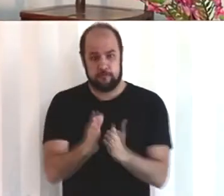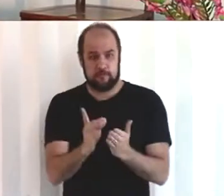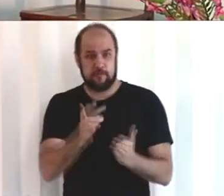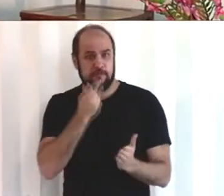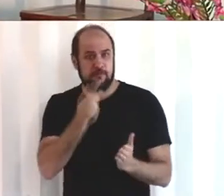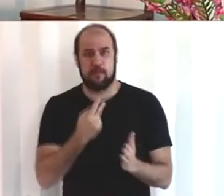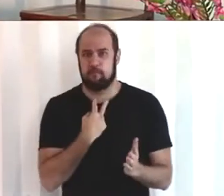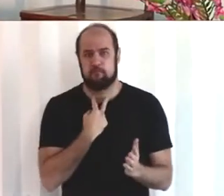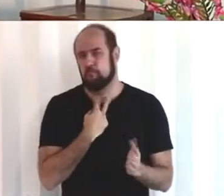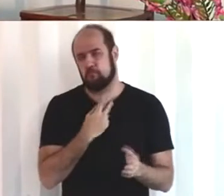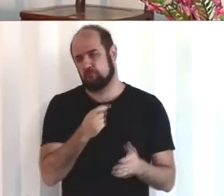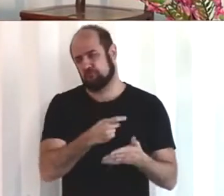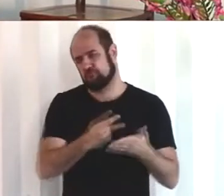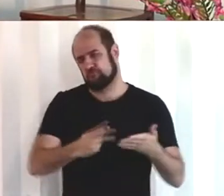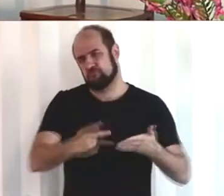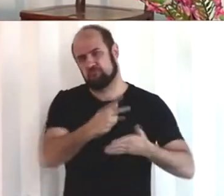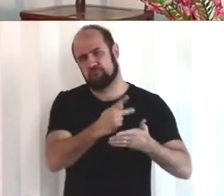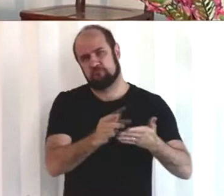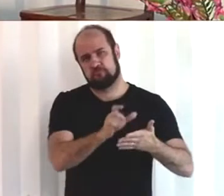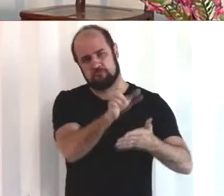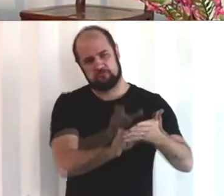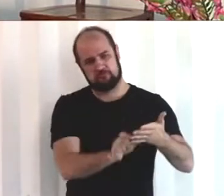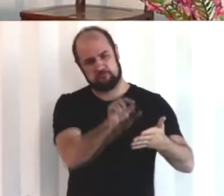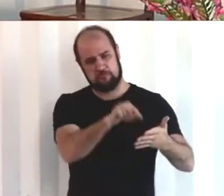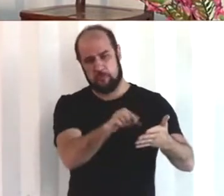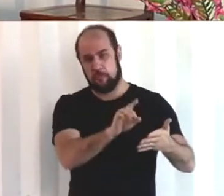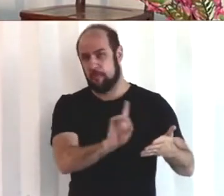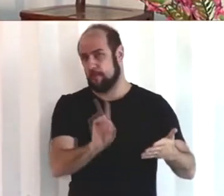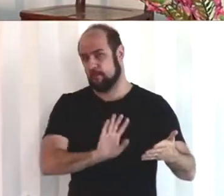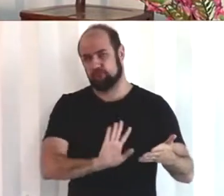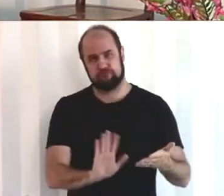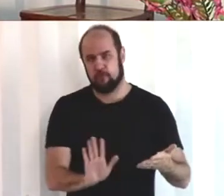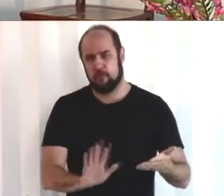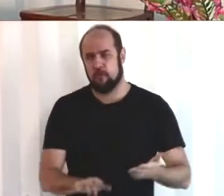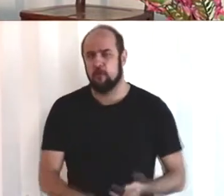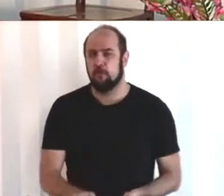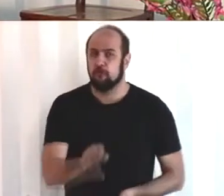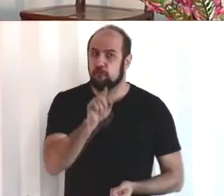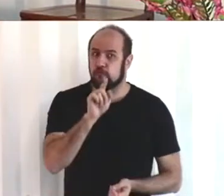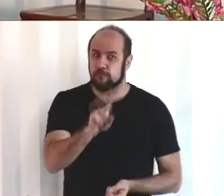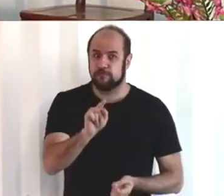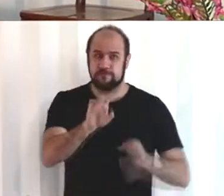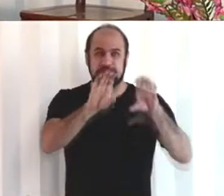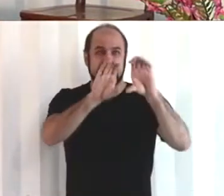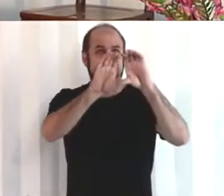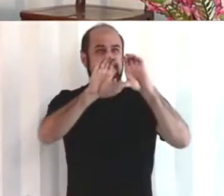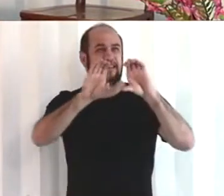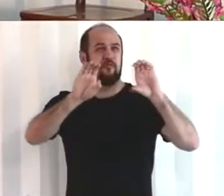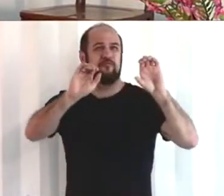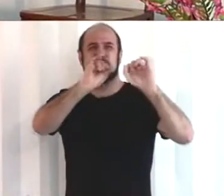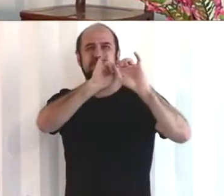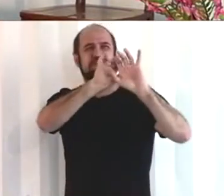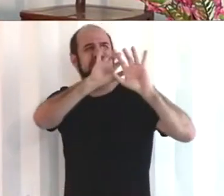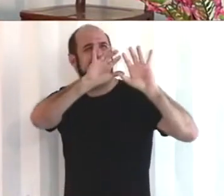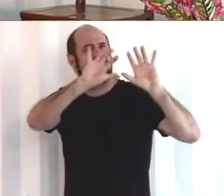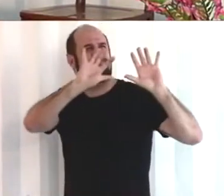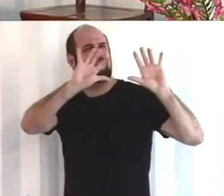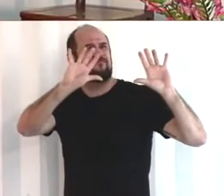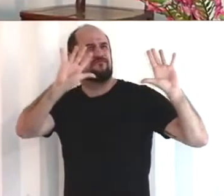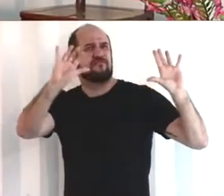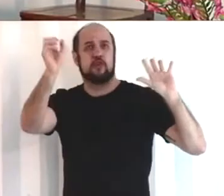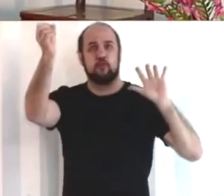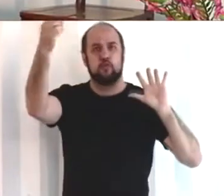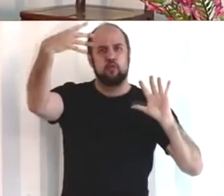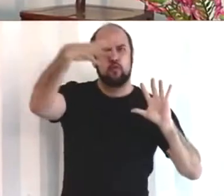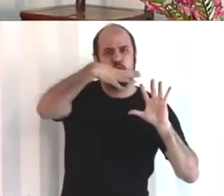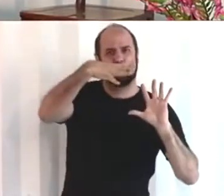ser representado por nenhuma figura, você irá criar naquele céu assim, como se fosse uma grande luz.